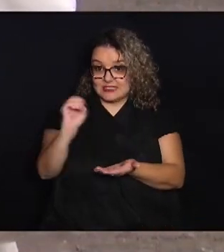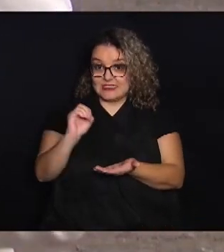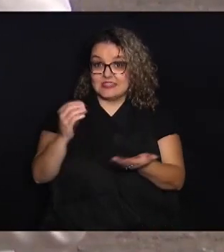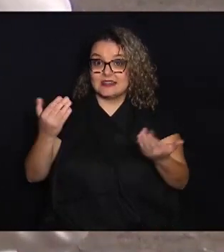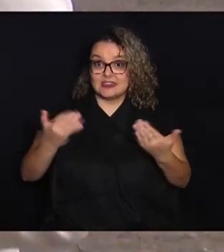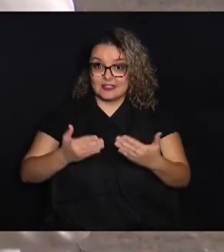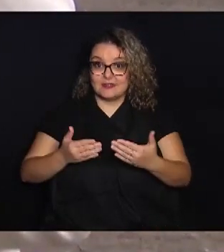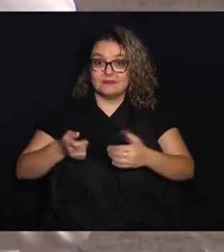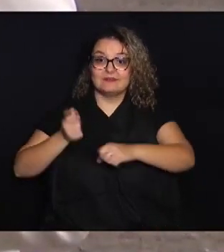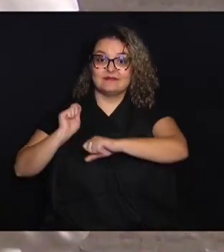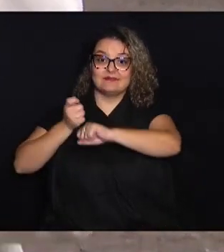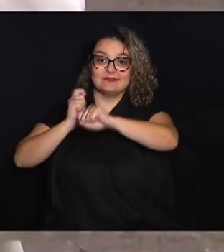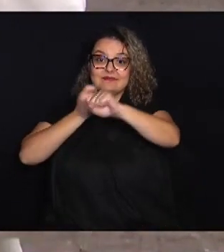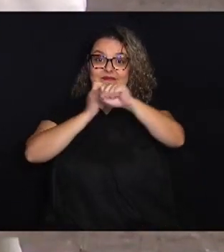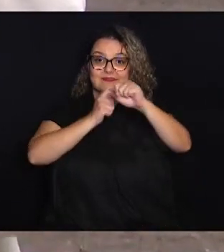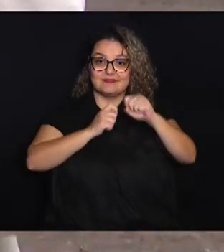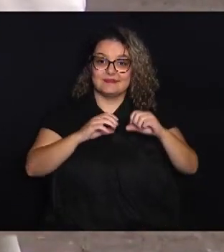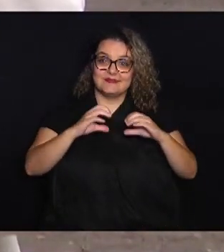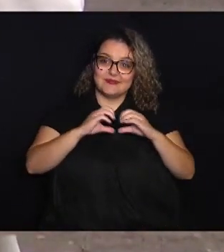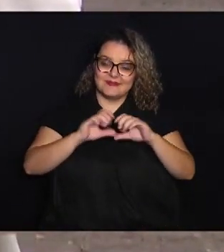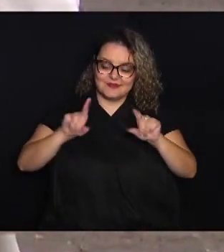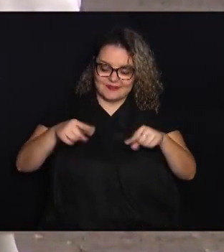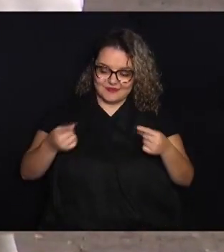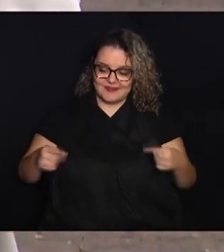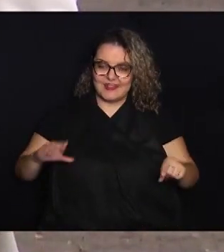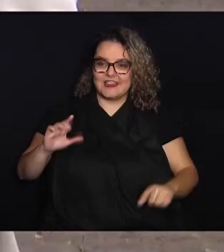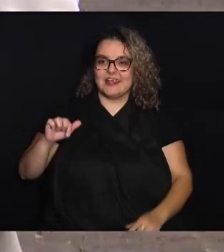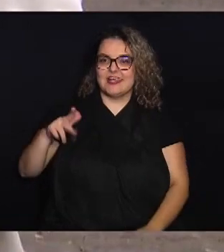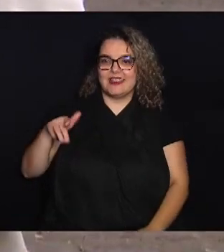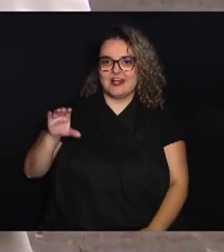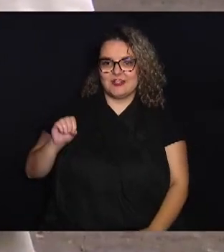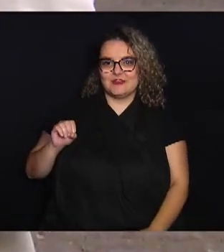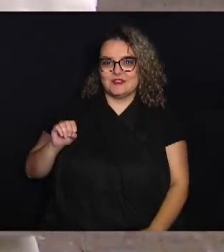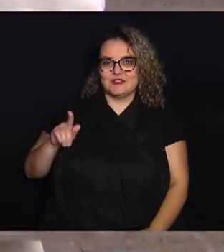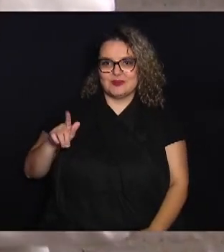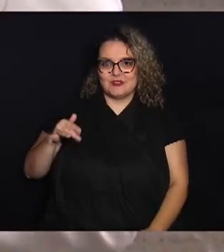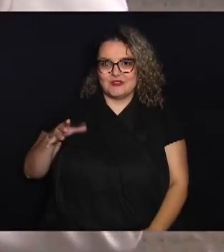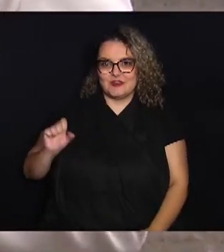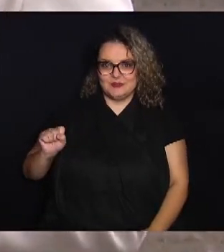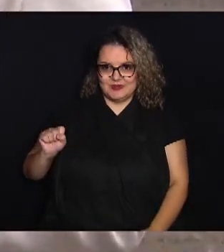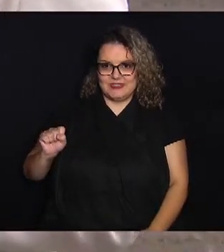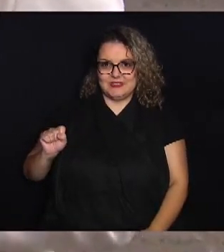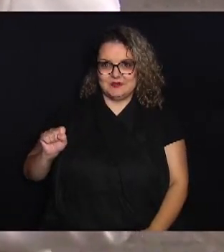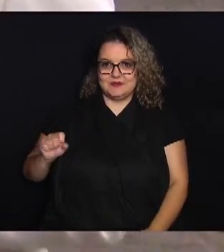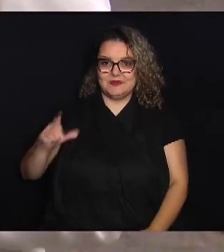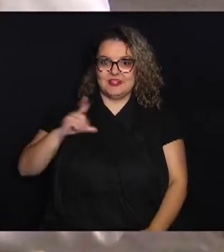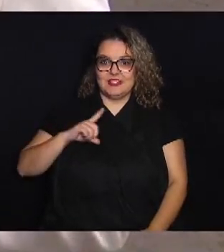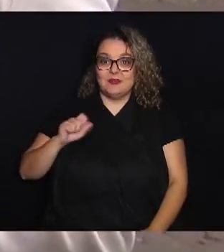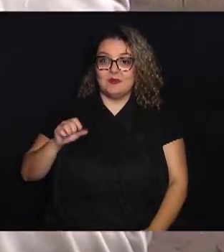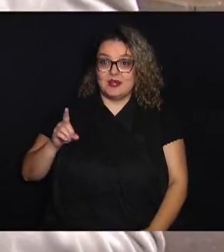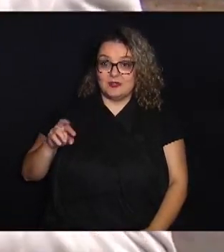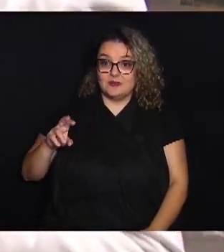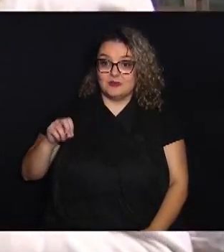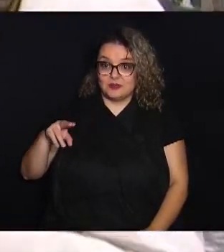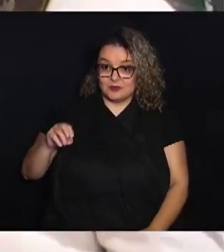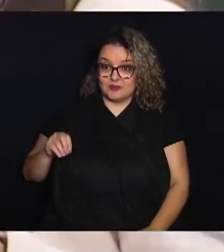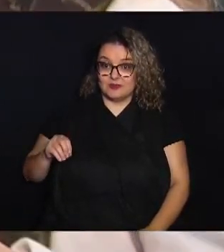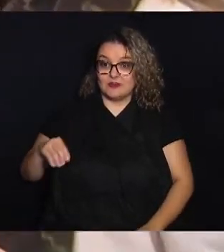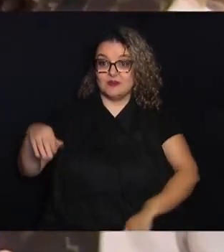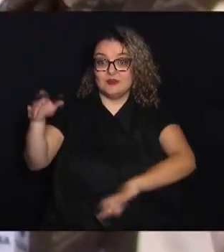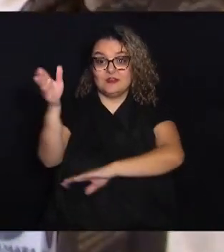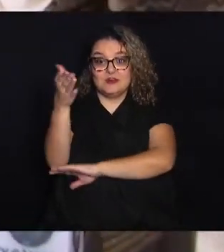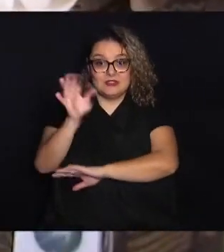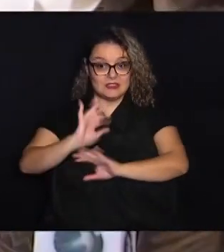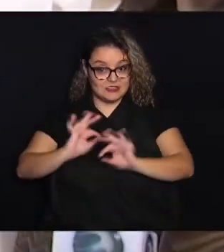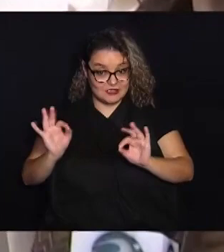agora com o nosso querido maestro Carlos Gomes, o monumento em homenagem a ele. Tem um adorno ali, mas aquele adorno, aquela bandeira não faz